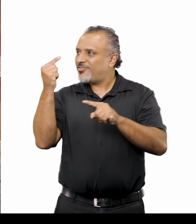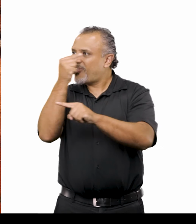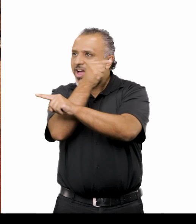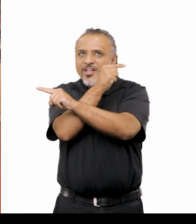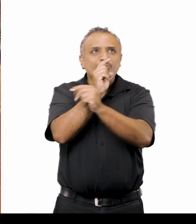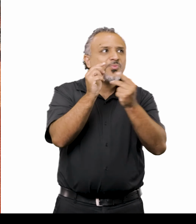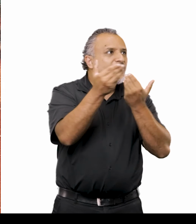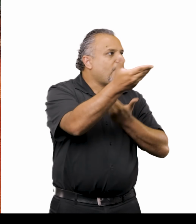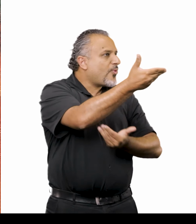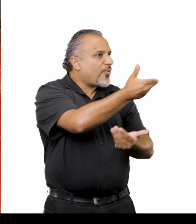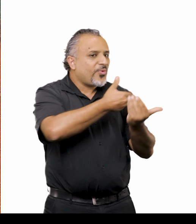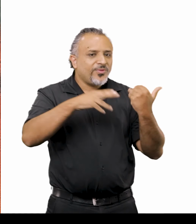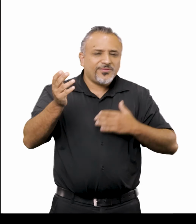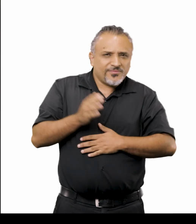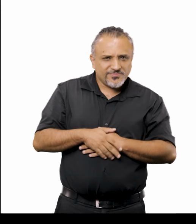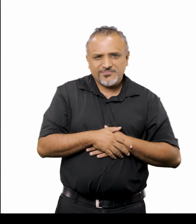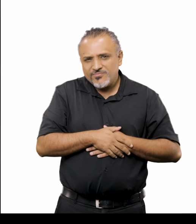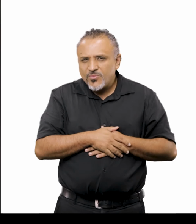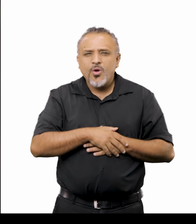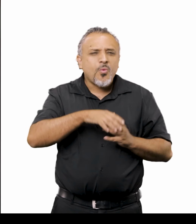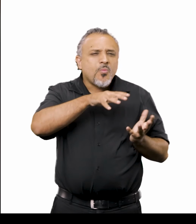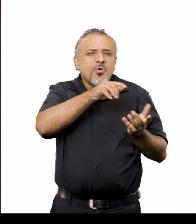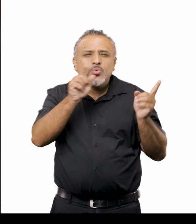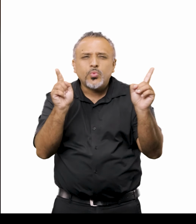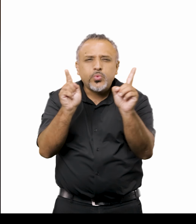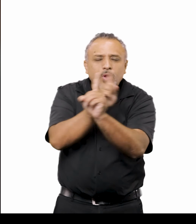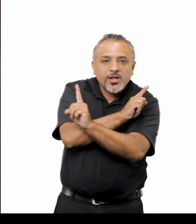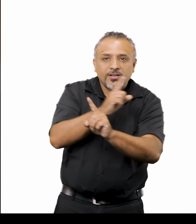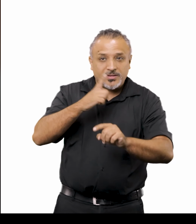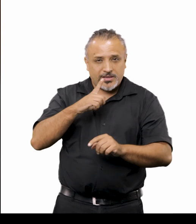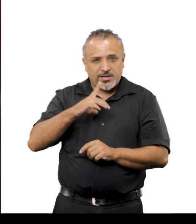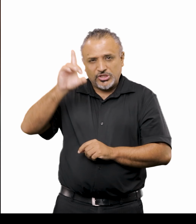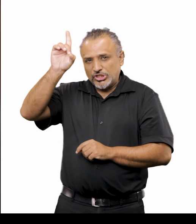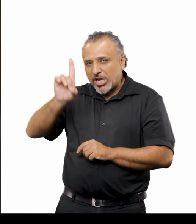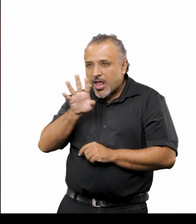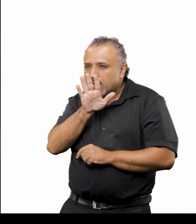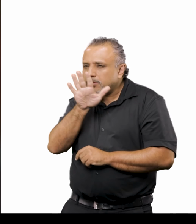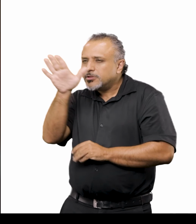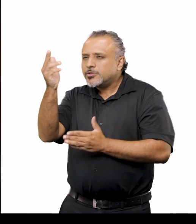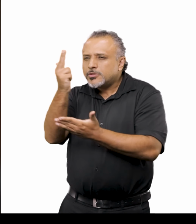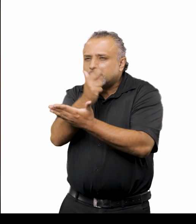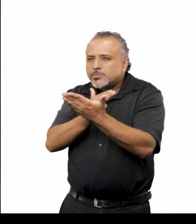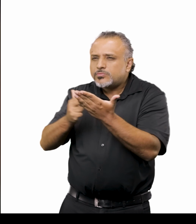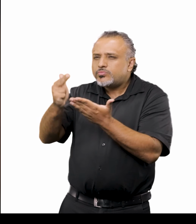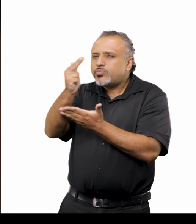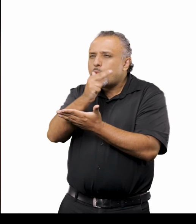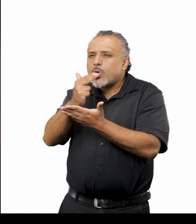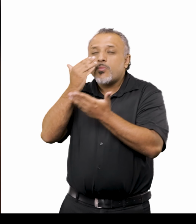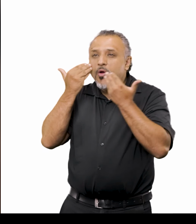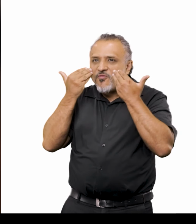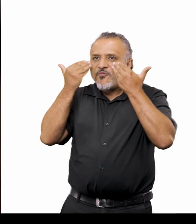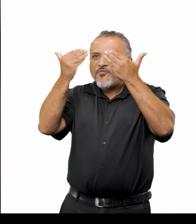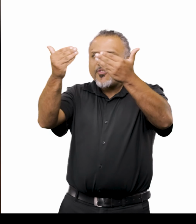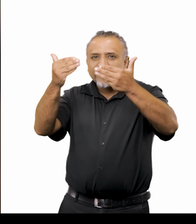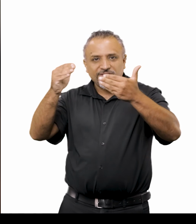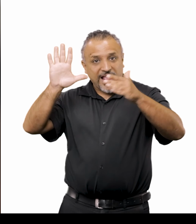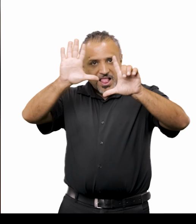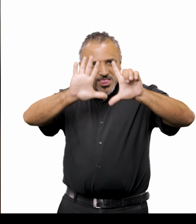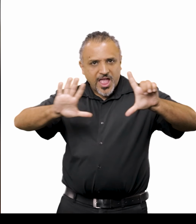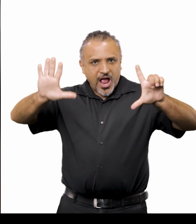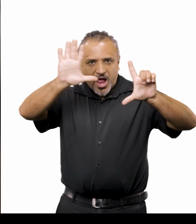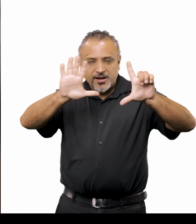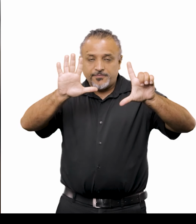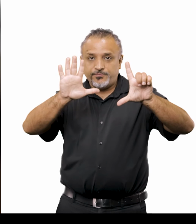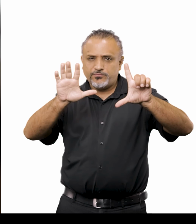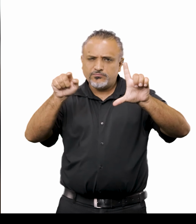de um lado para o outro. O muro geometrizado percorre a lateral direita da pintura e nos leva para o fundo da tela.